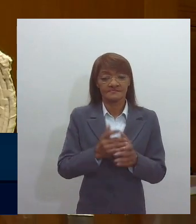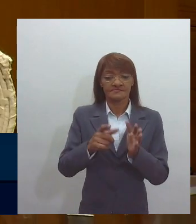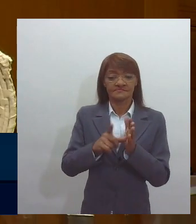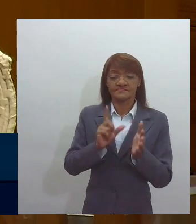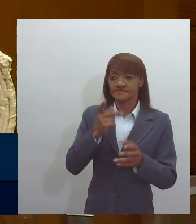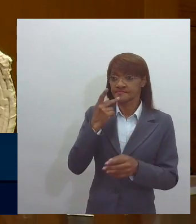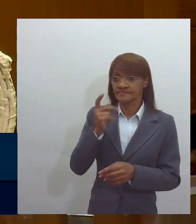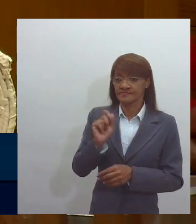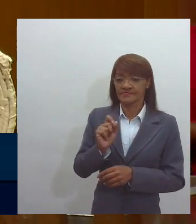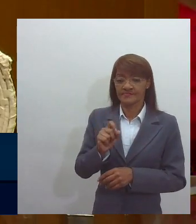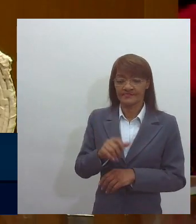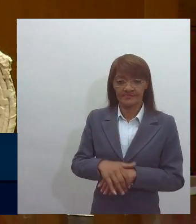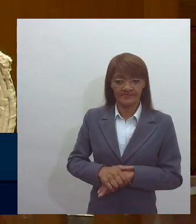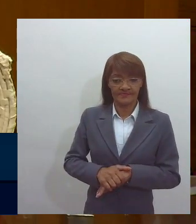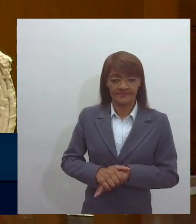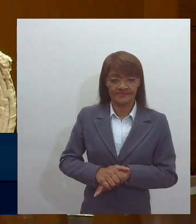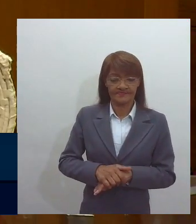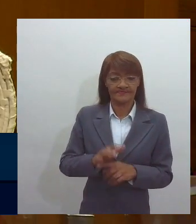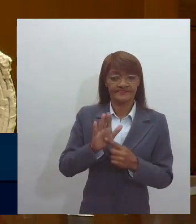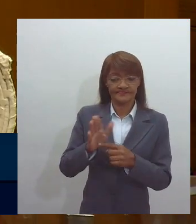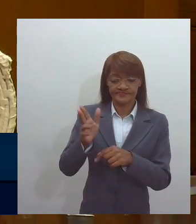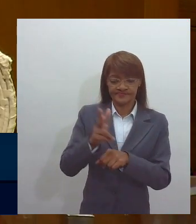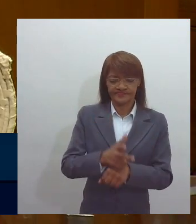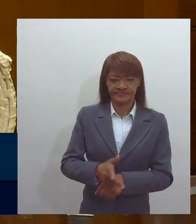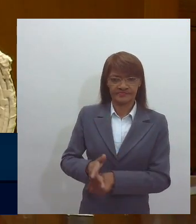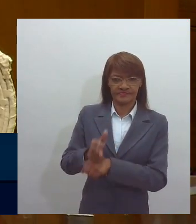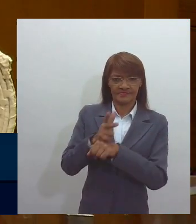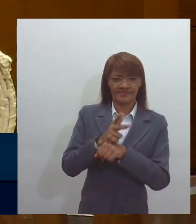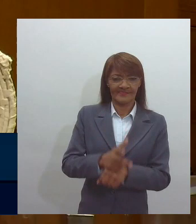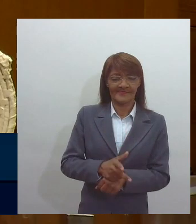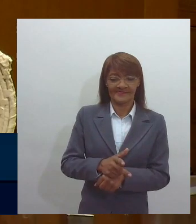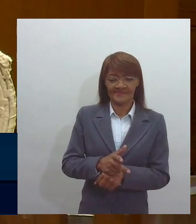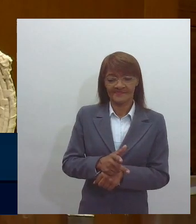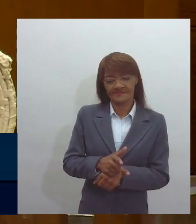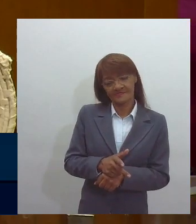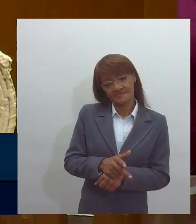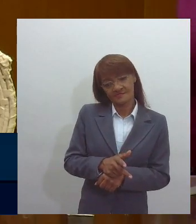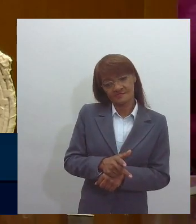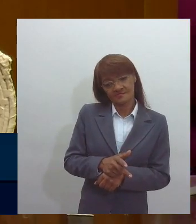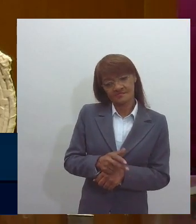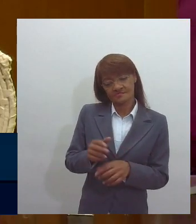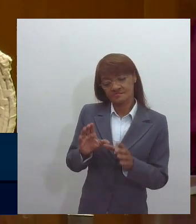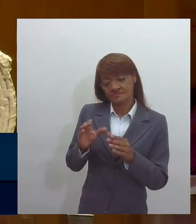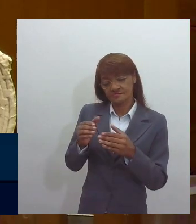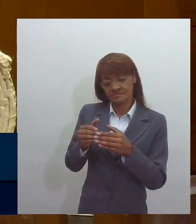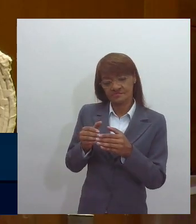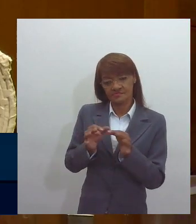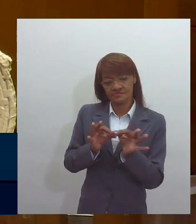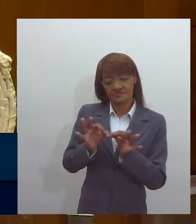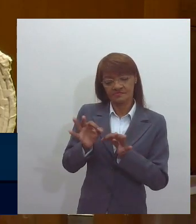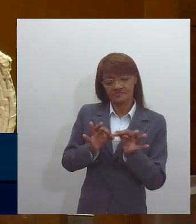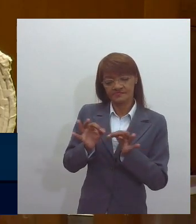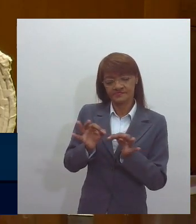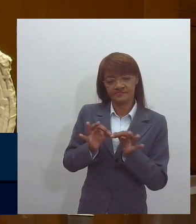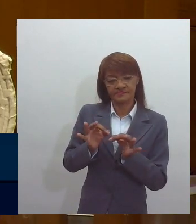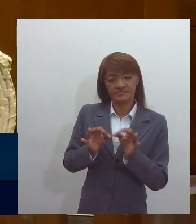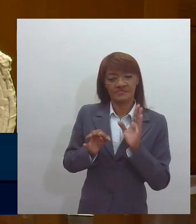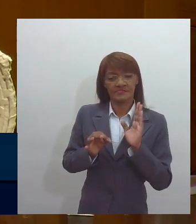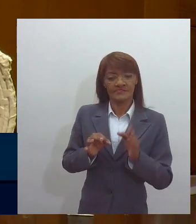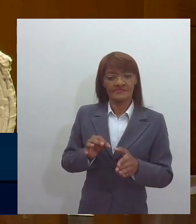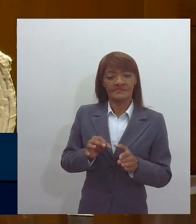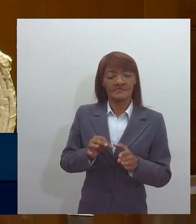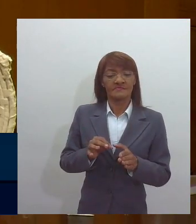vídeo, né, que a nossa equipe de comunicação fez, lá alguns registros, e a partir dos registros